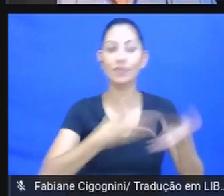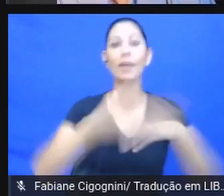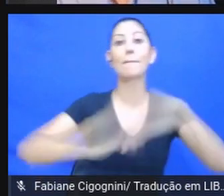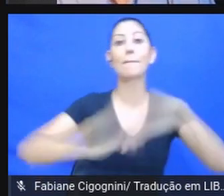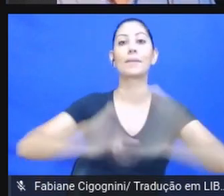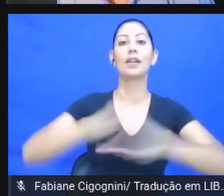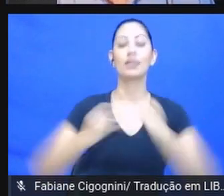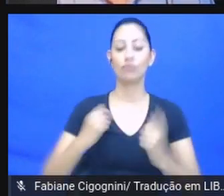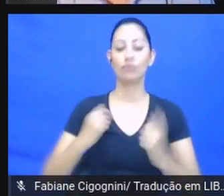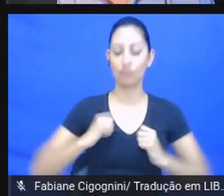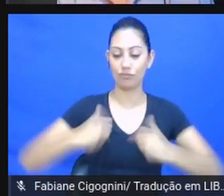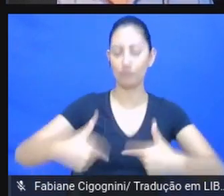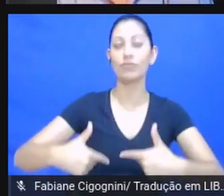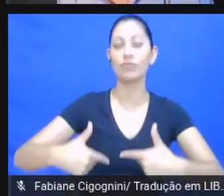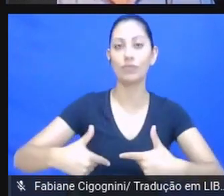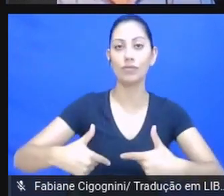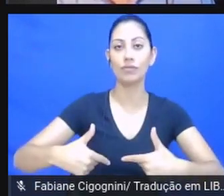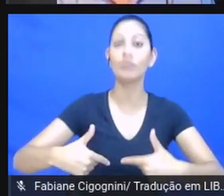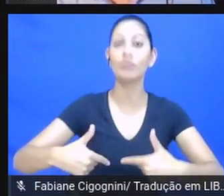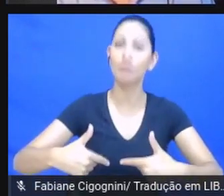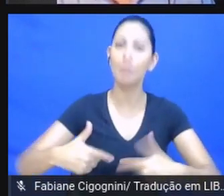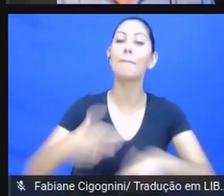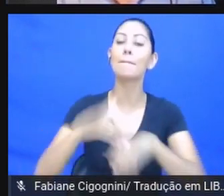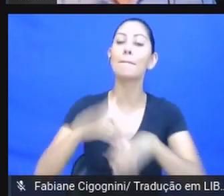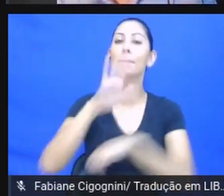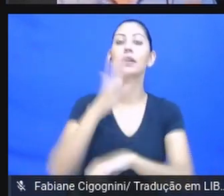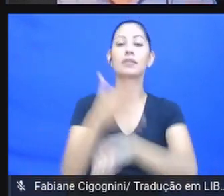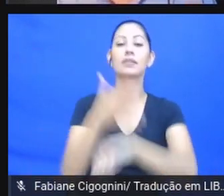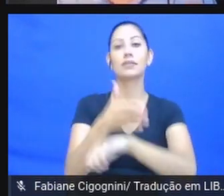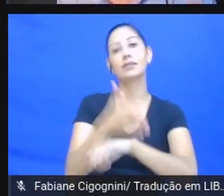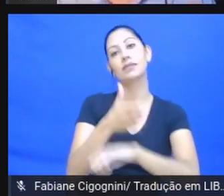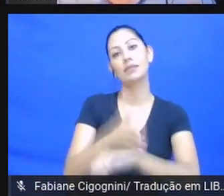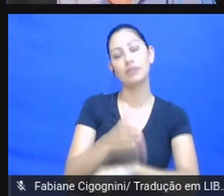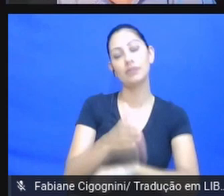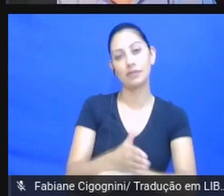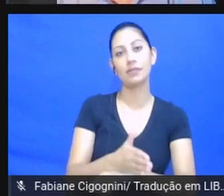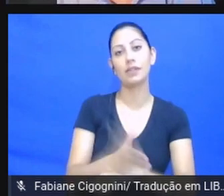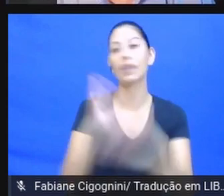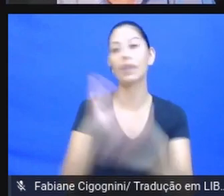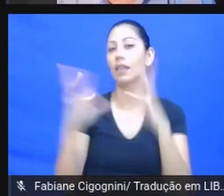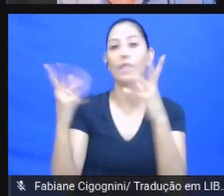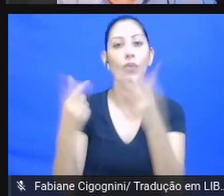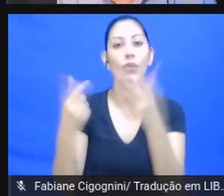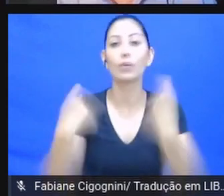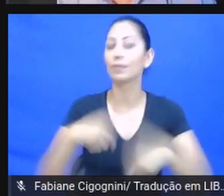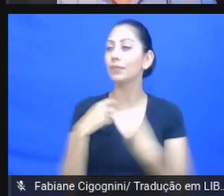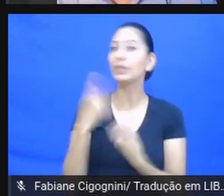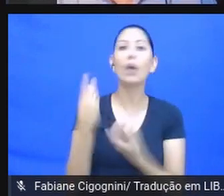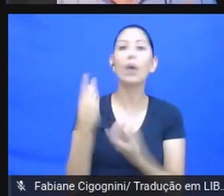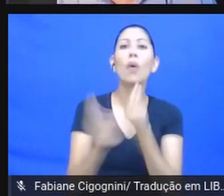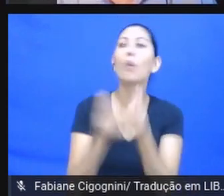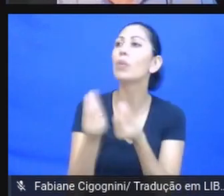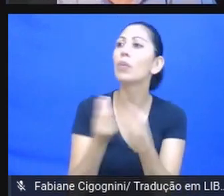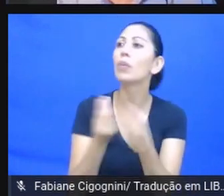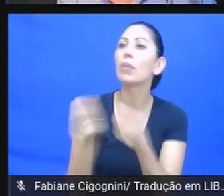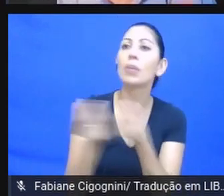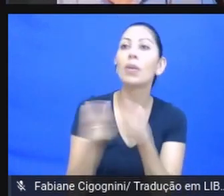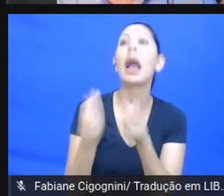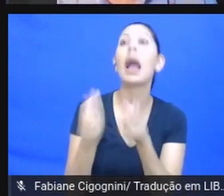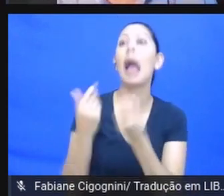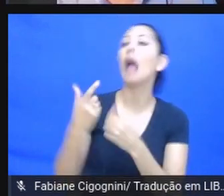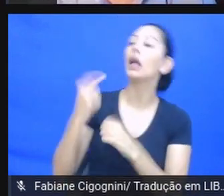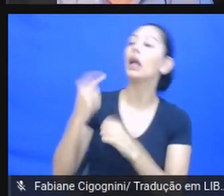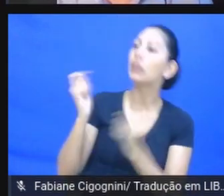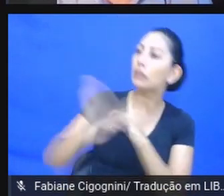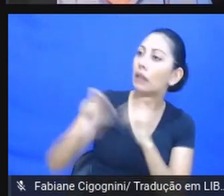práticas, mas também uma gestão mais participativa. Então, todo mundo teve que abraçar a mesma causa, dizer,